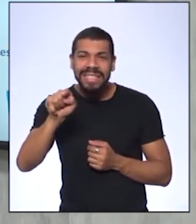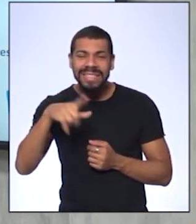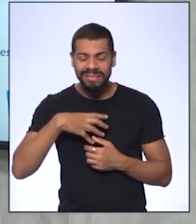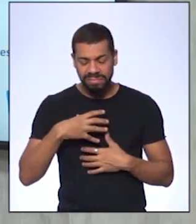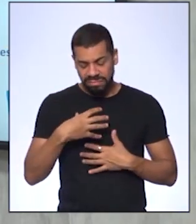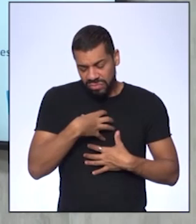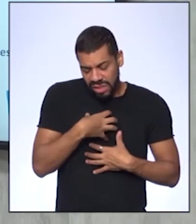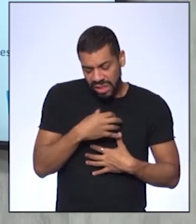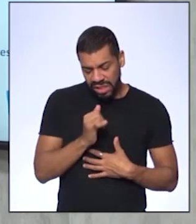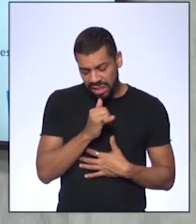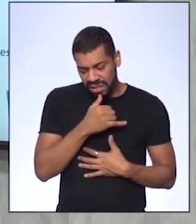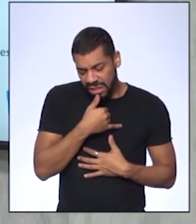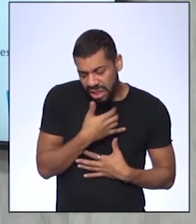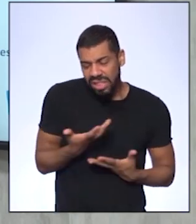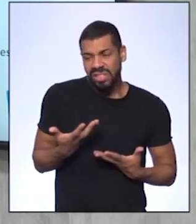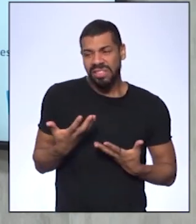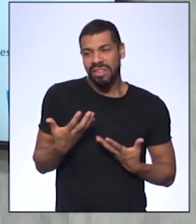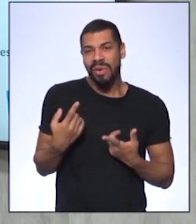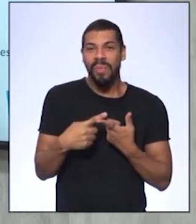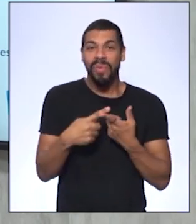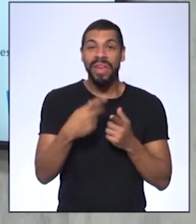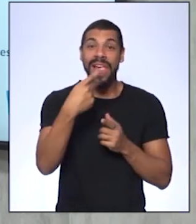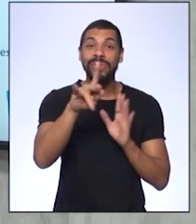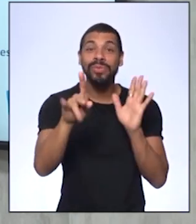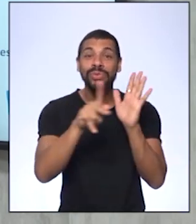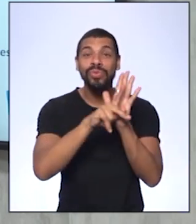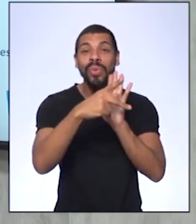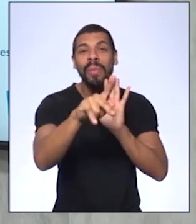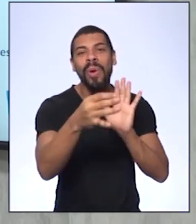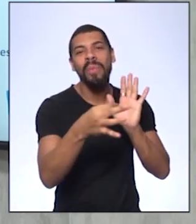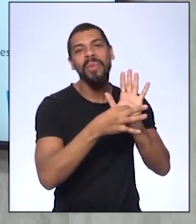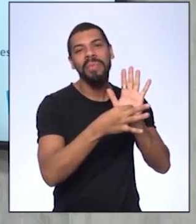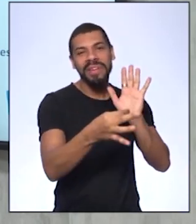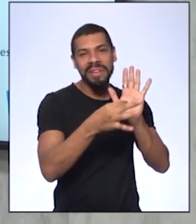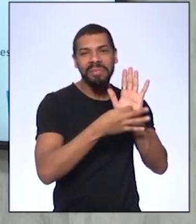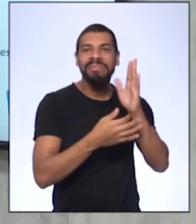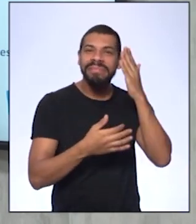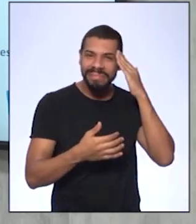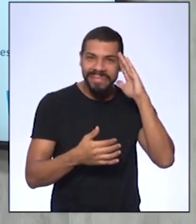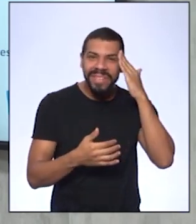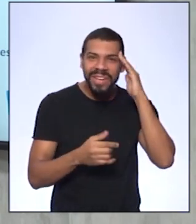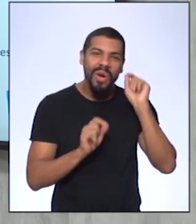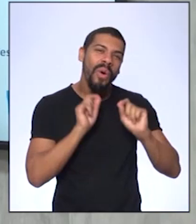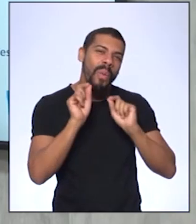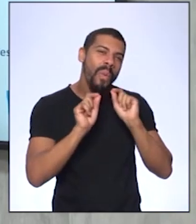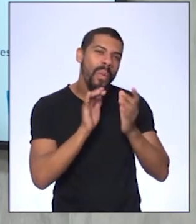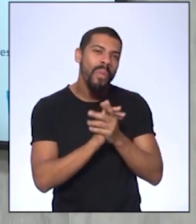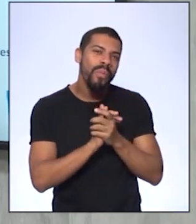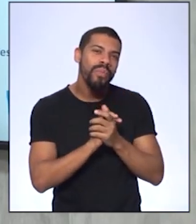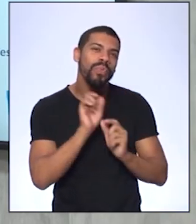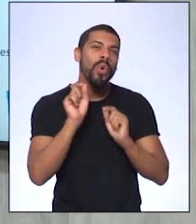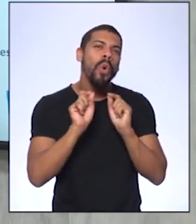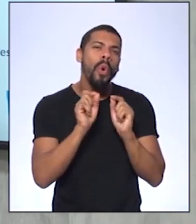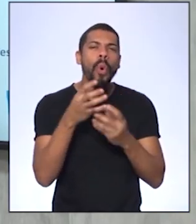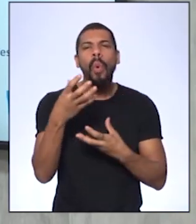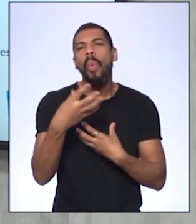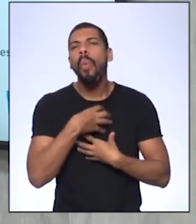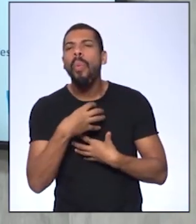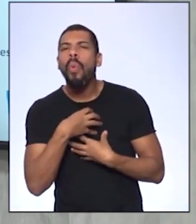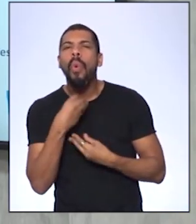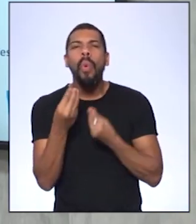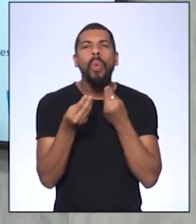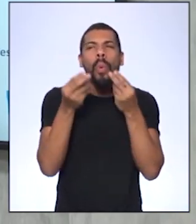efeito modalizador vem da expressão modal, e modal me leva então a entender que é o modo como